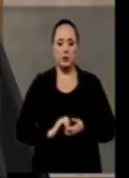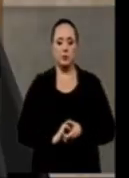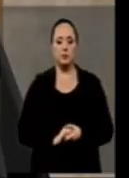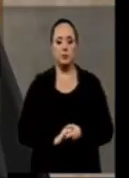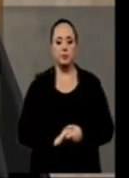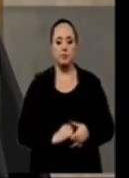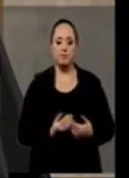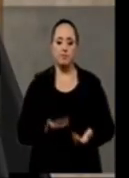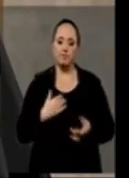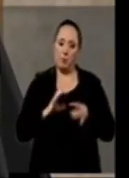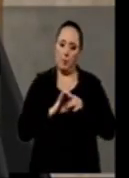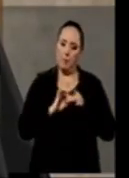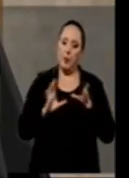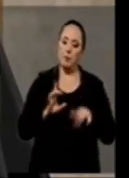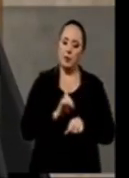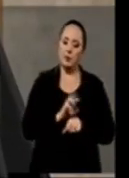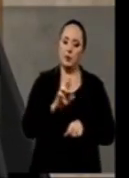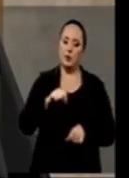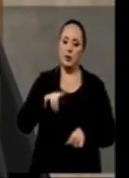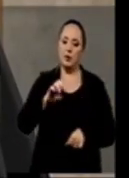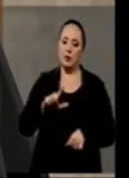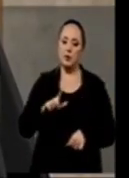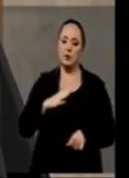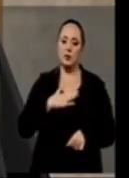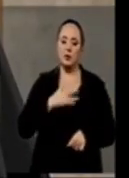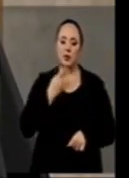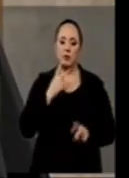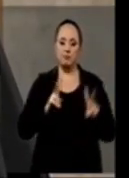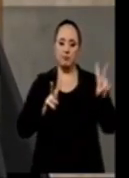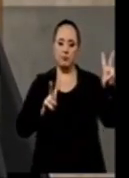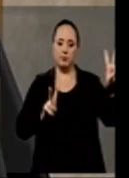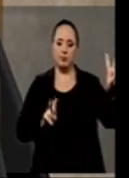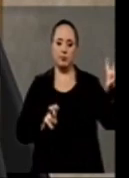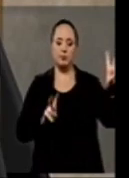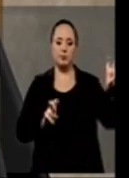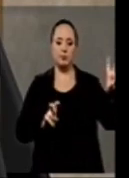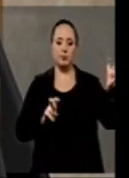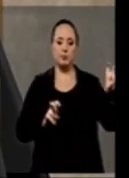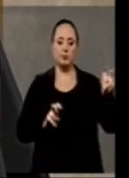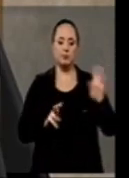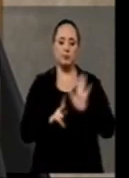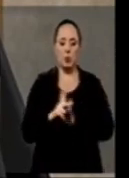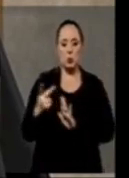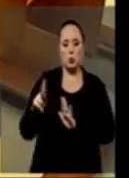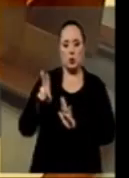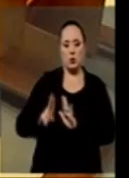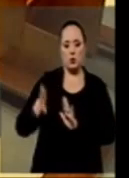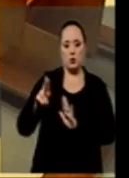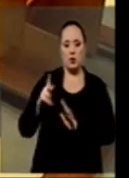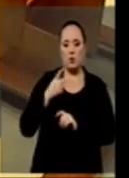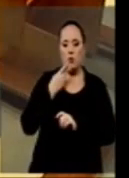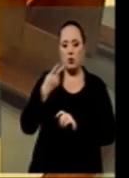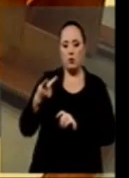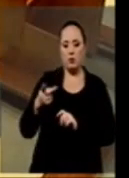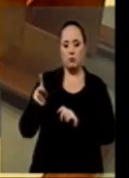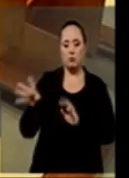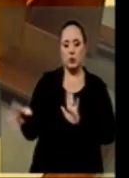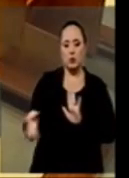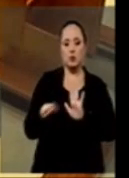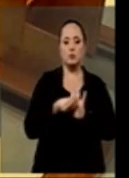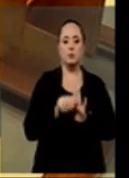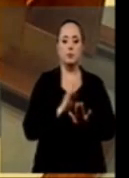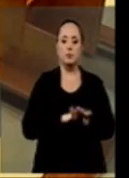permite doutora raquel citar uma fala um trecho de mandar fala de vossa excelência no momento da assinatura